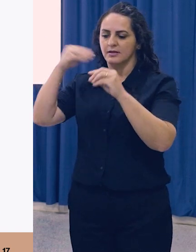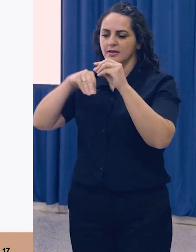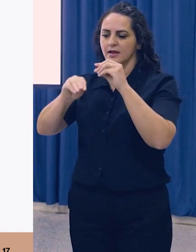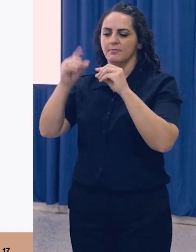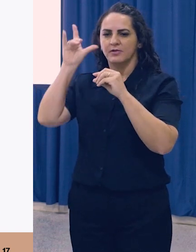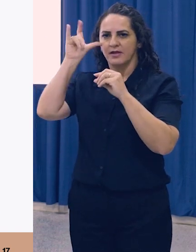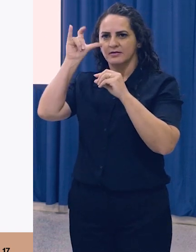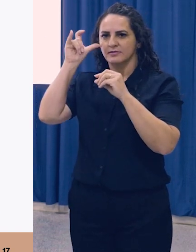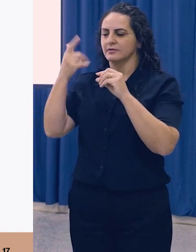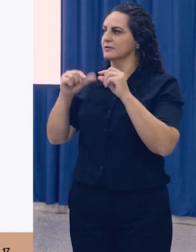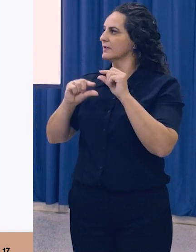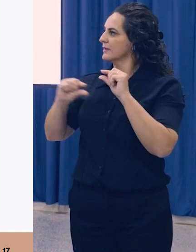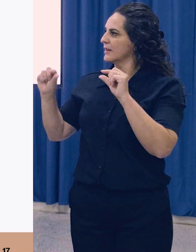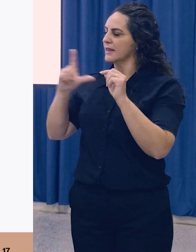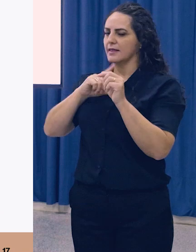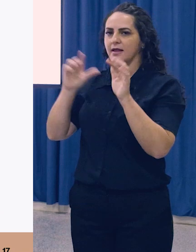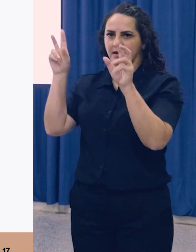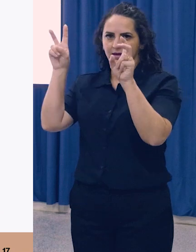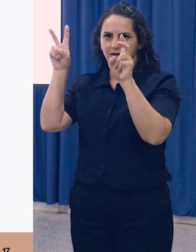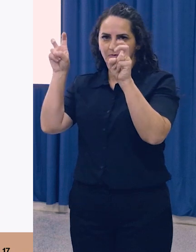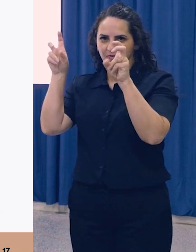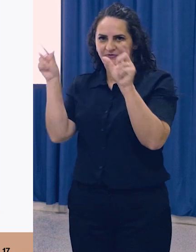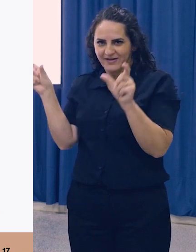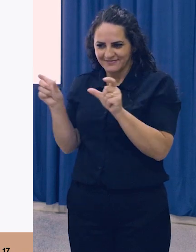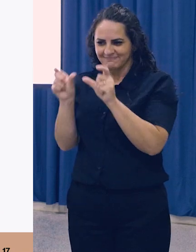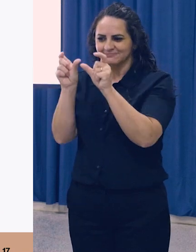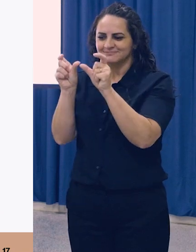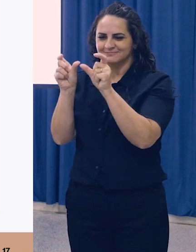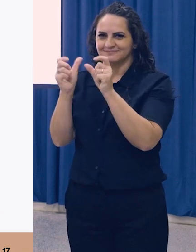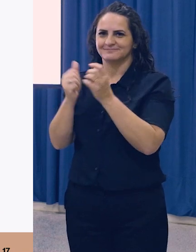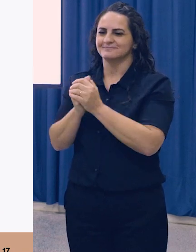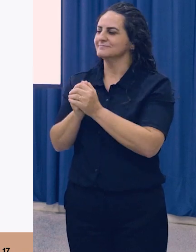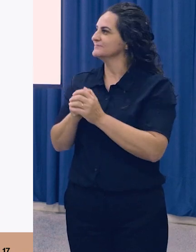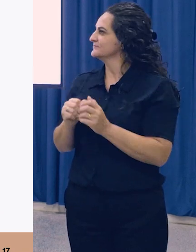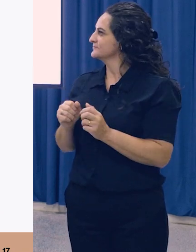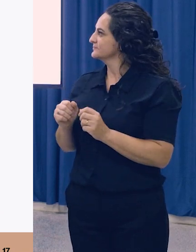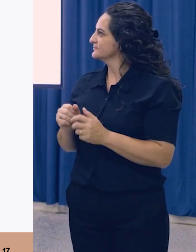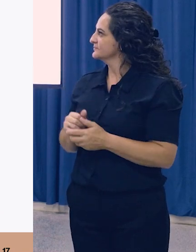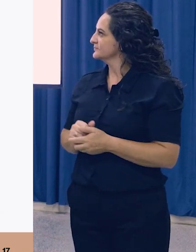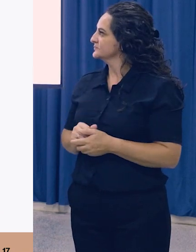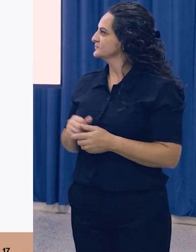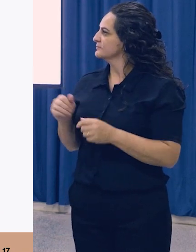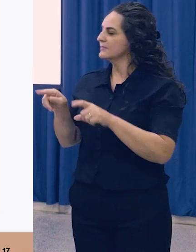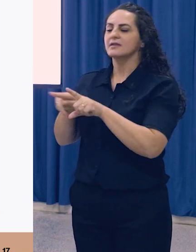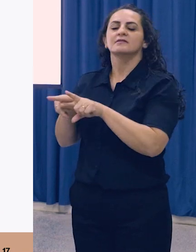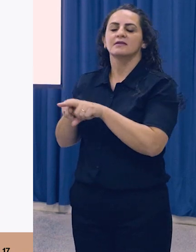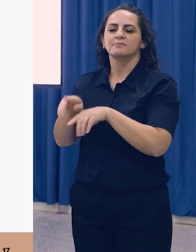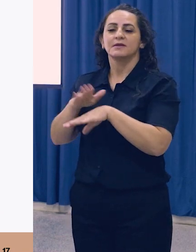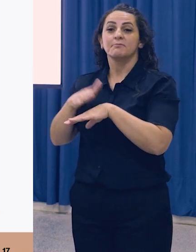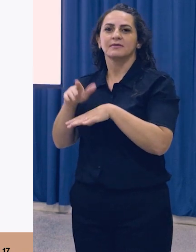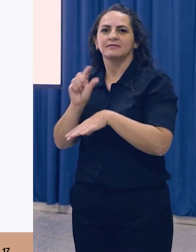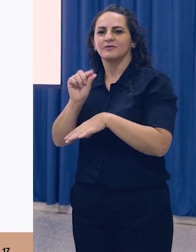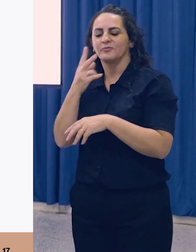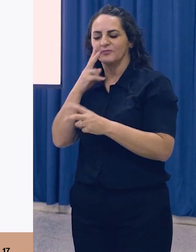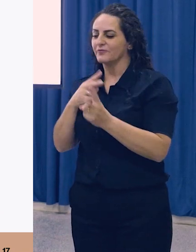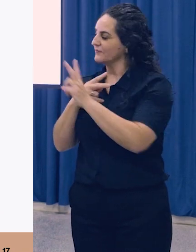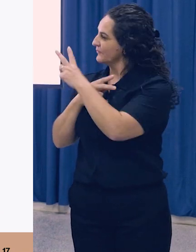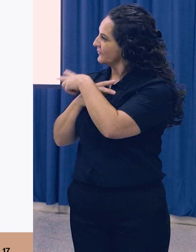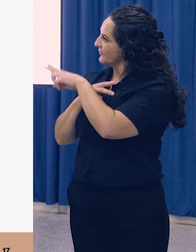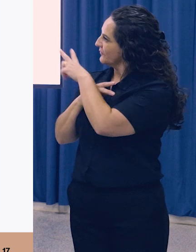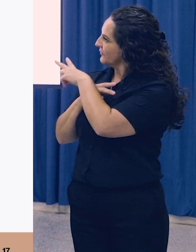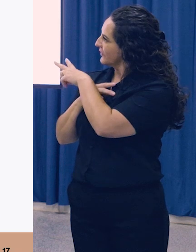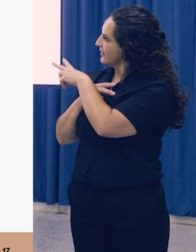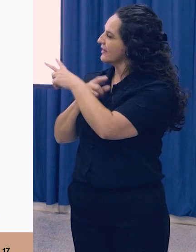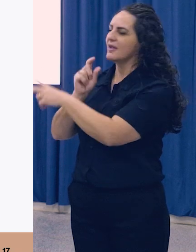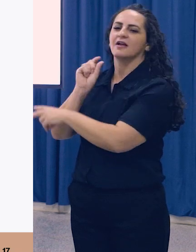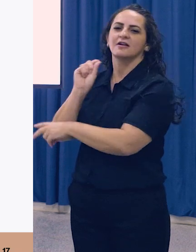uma tagline insinuando mais um pouco sobre o personagem dele. Outras coisas que a gente vê também